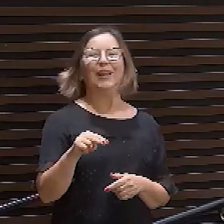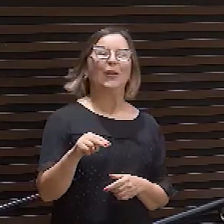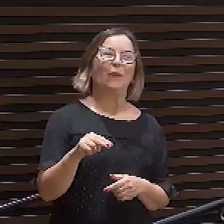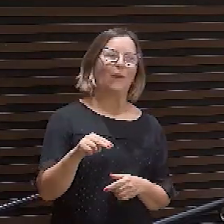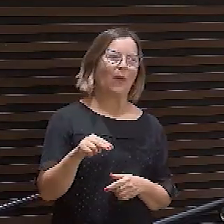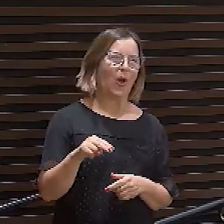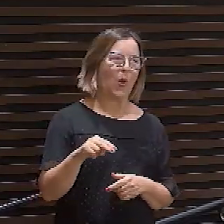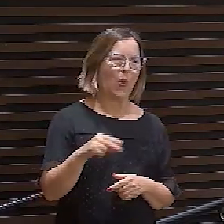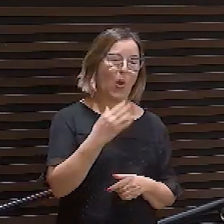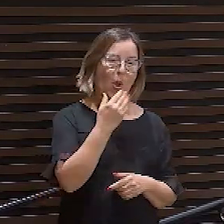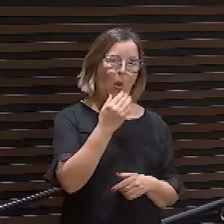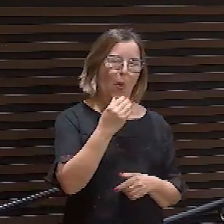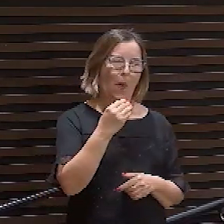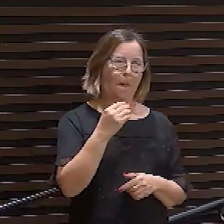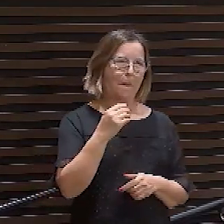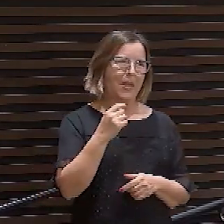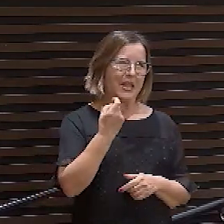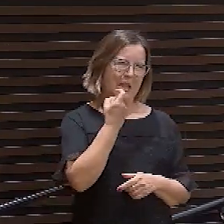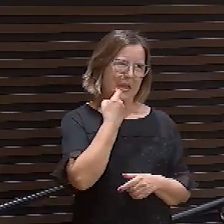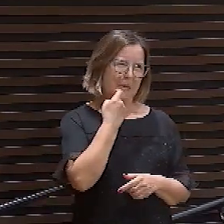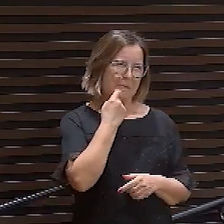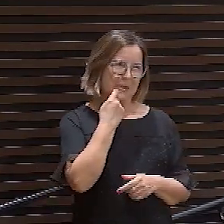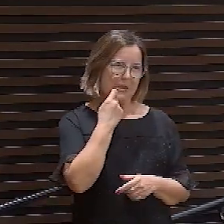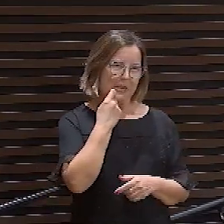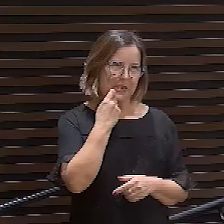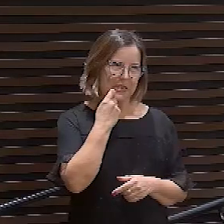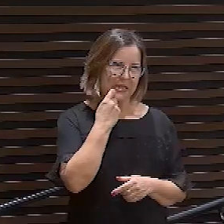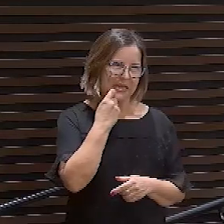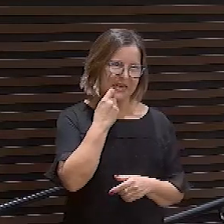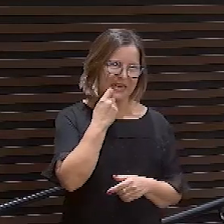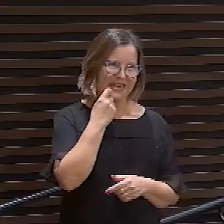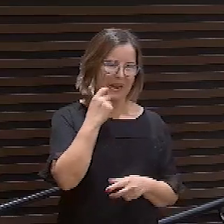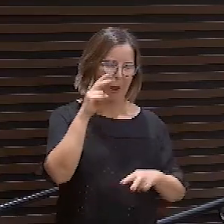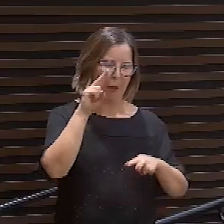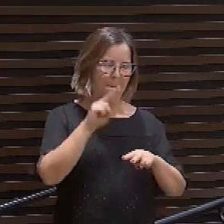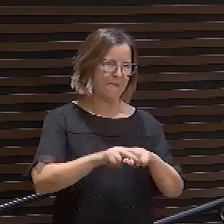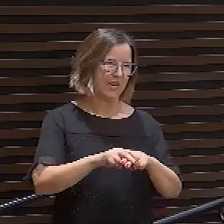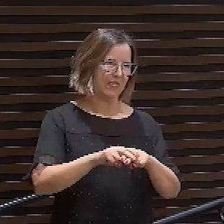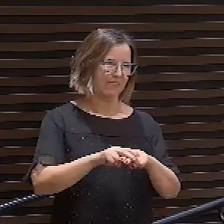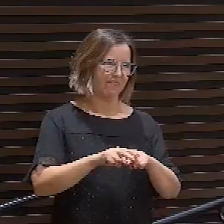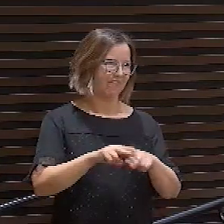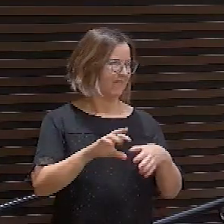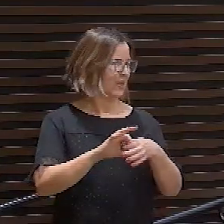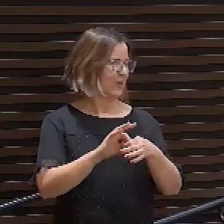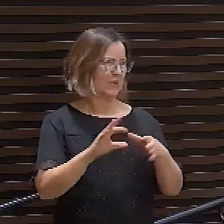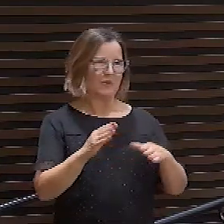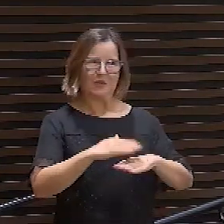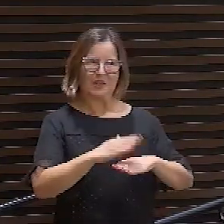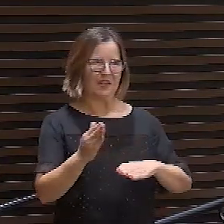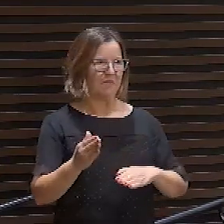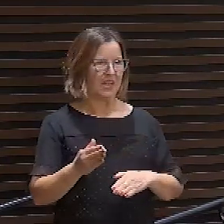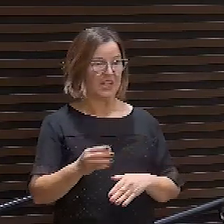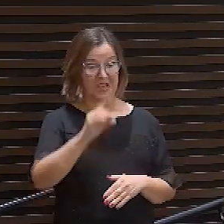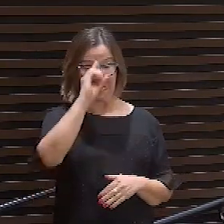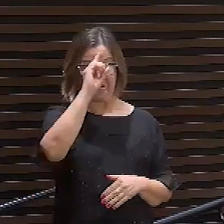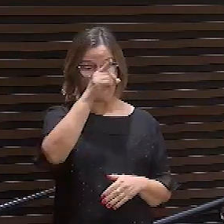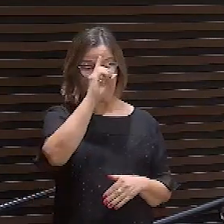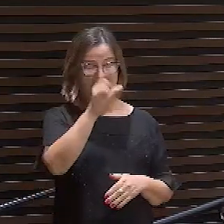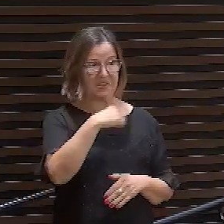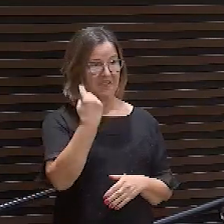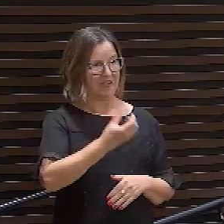Depois de prender, não solta mais. E domina a vida da gente.